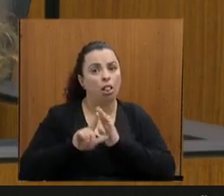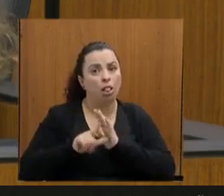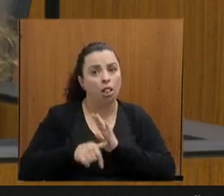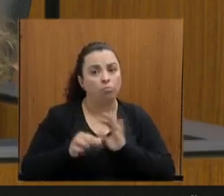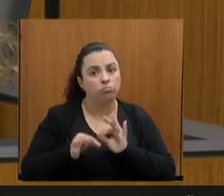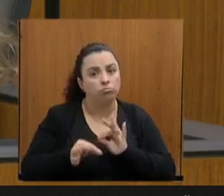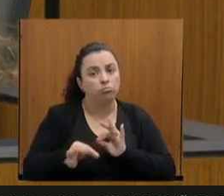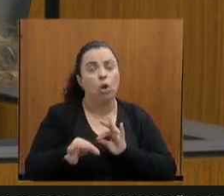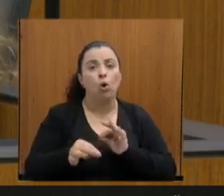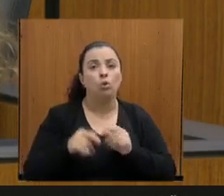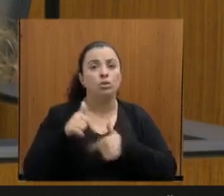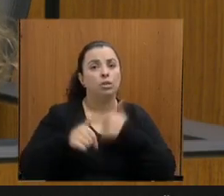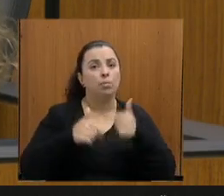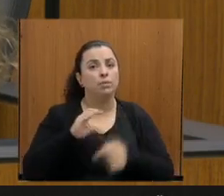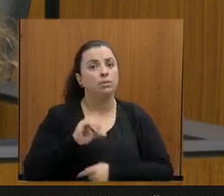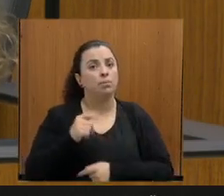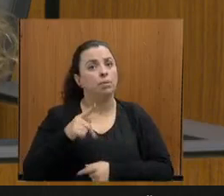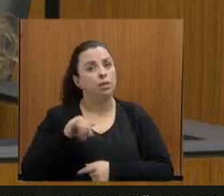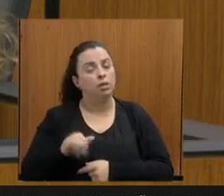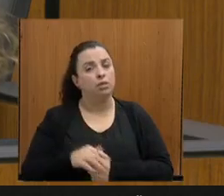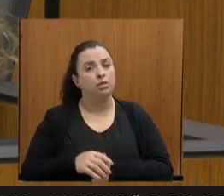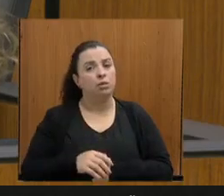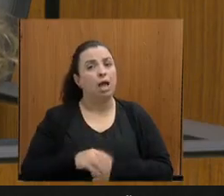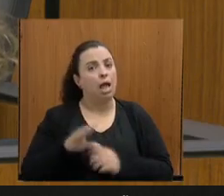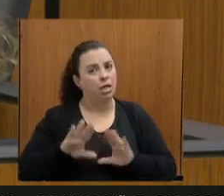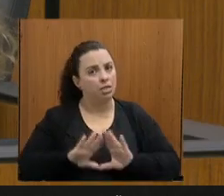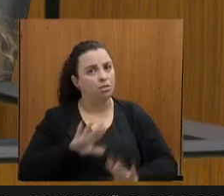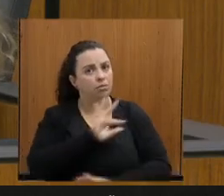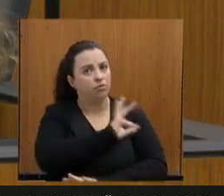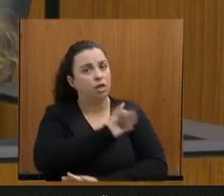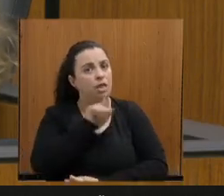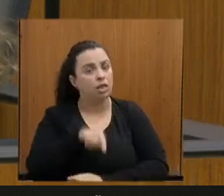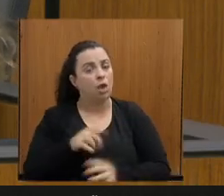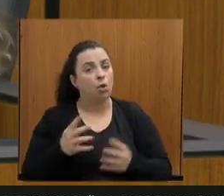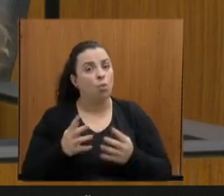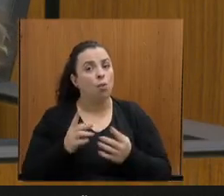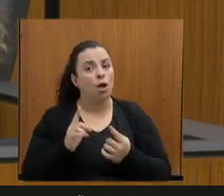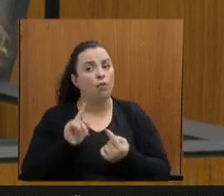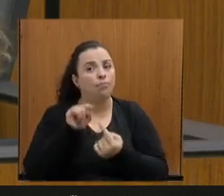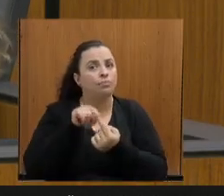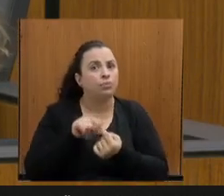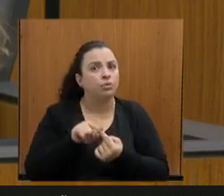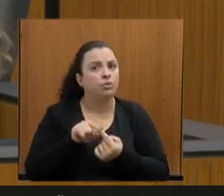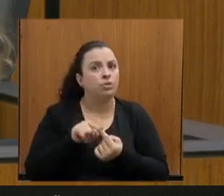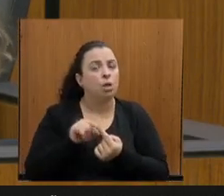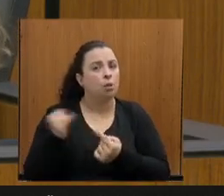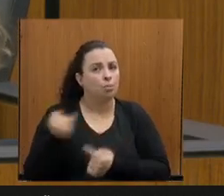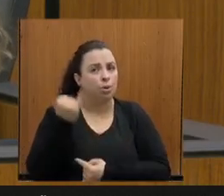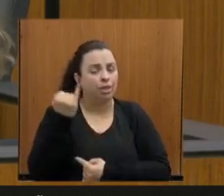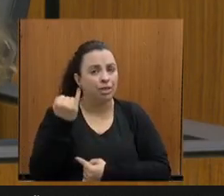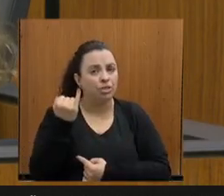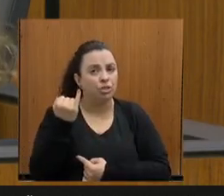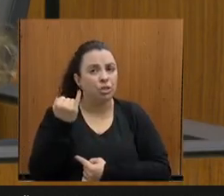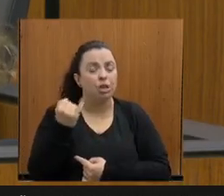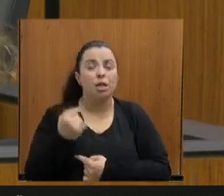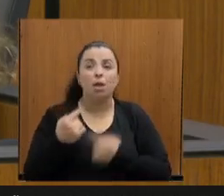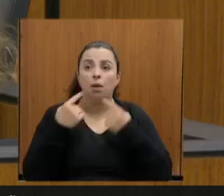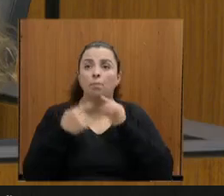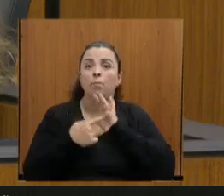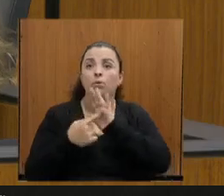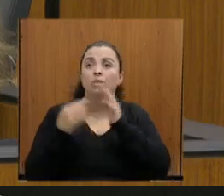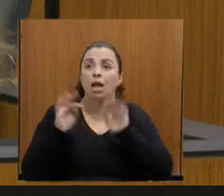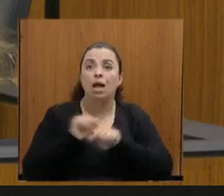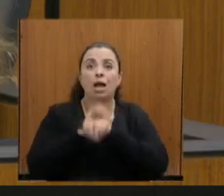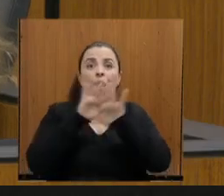Assembleia fiscaliza ele tem uma função importante de tornar comum espero que se para todos os governos